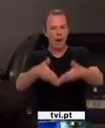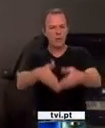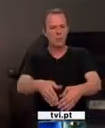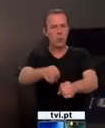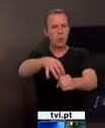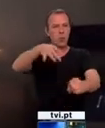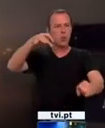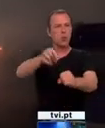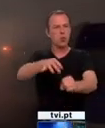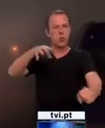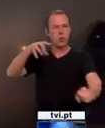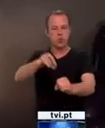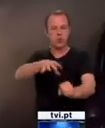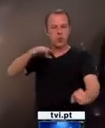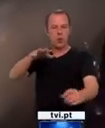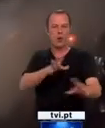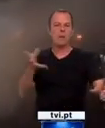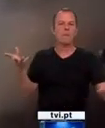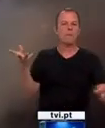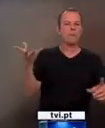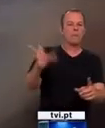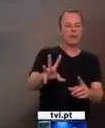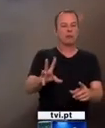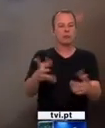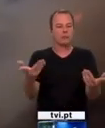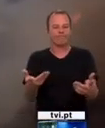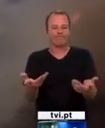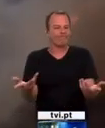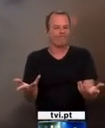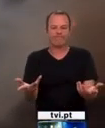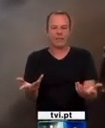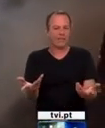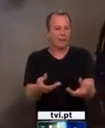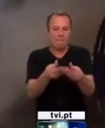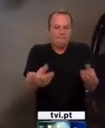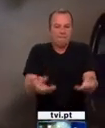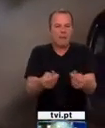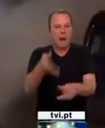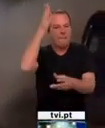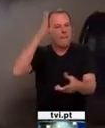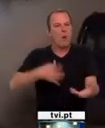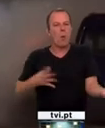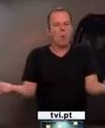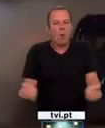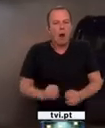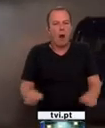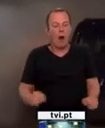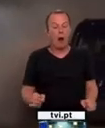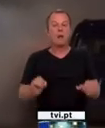cais. No país onde quase não há déficit, quase não há material militar a funcionar,